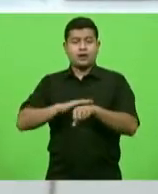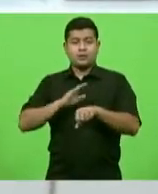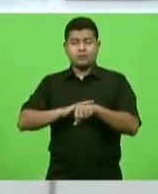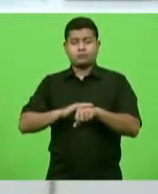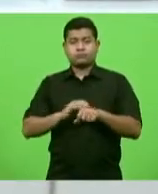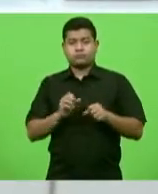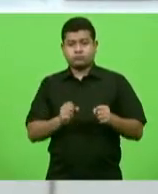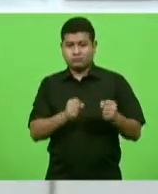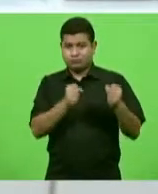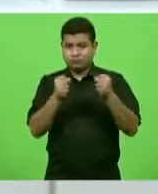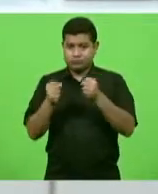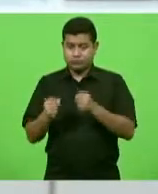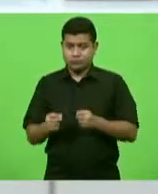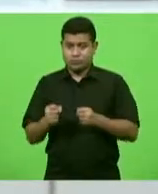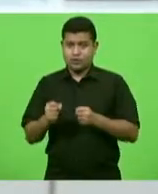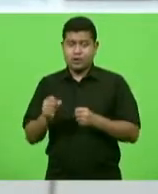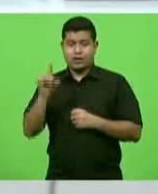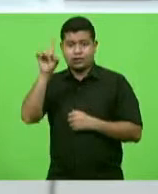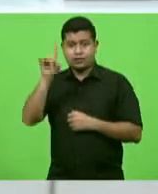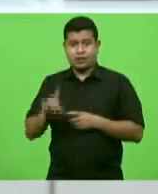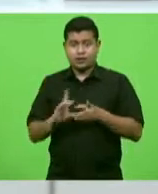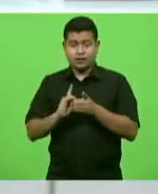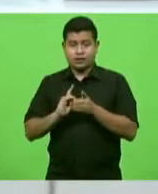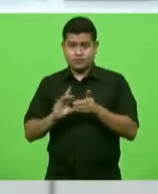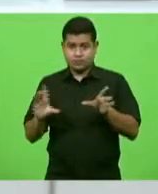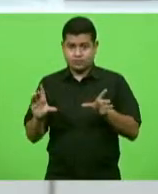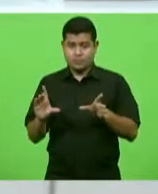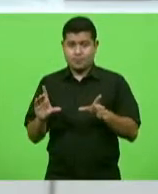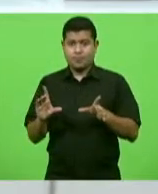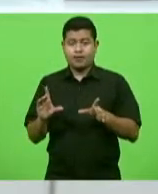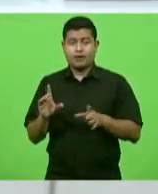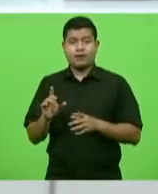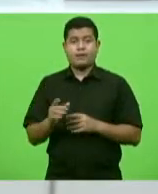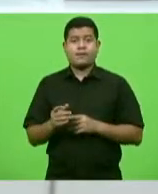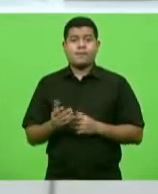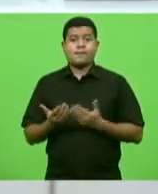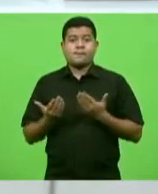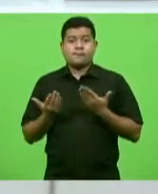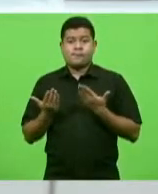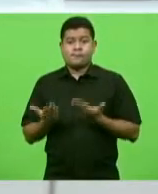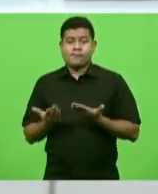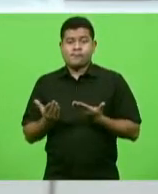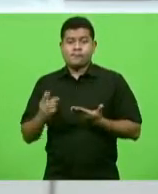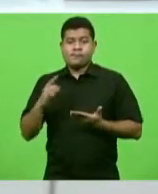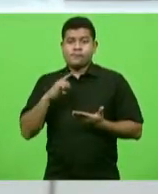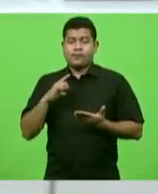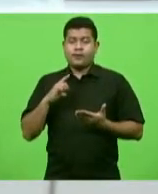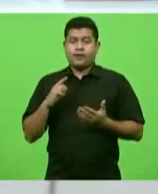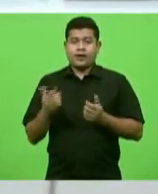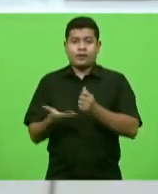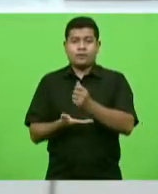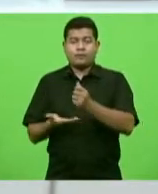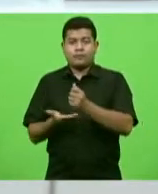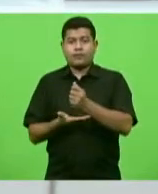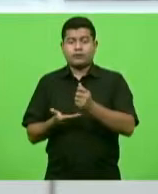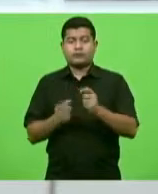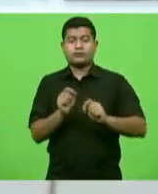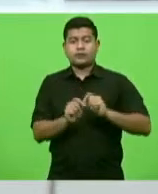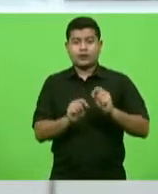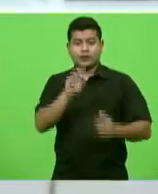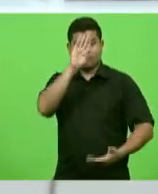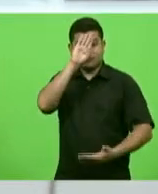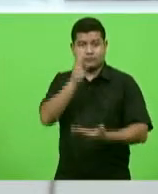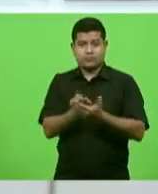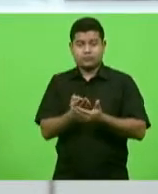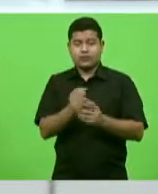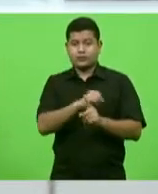dizer o direito no estado democrático de direito que vem esse trivago na confiança da sociedade na